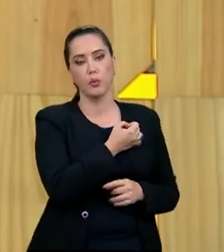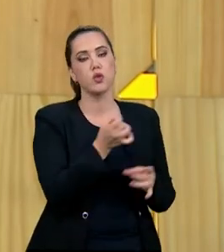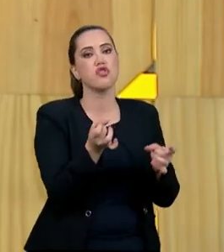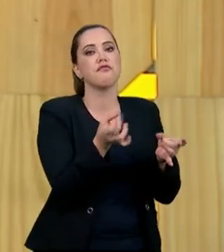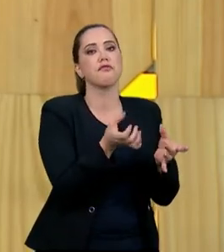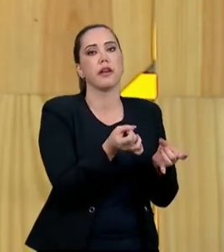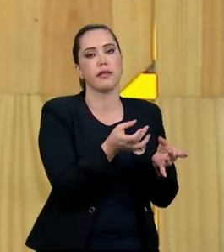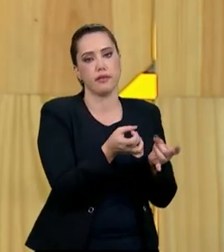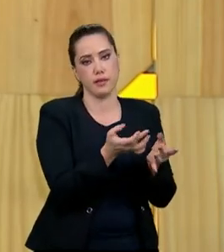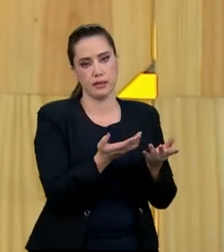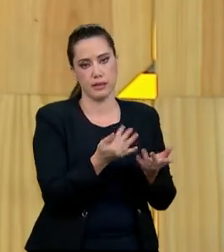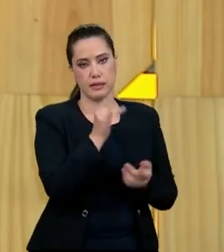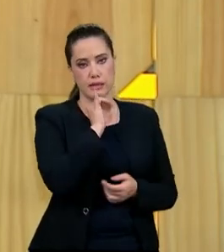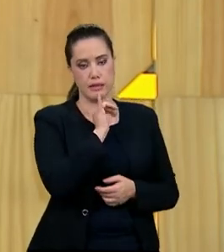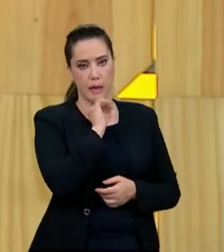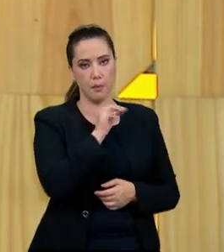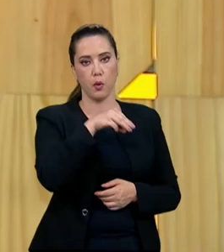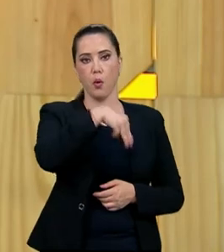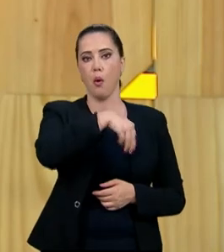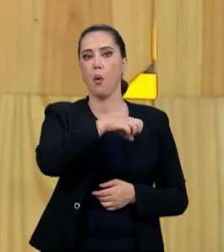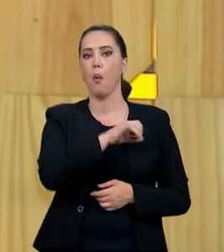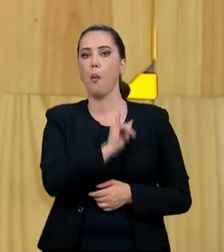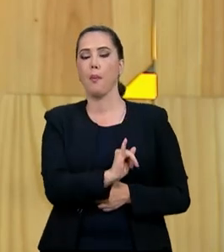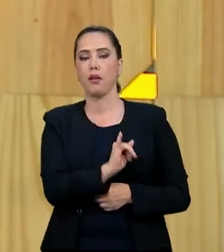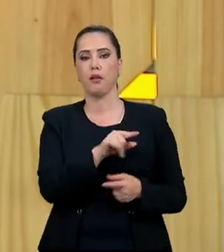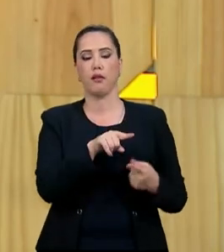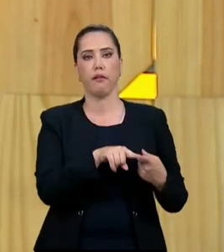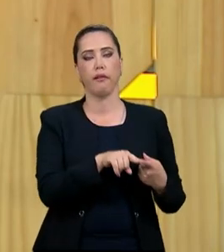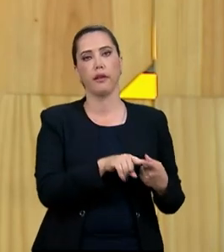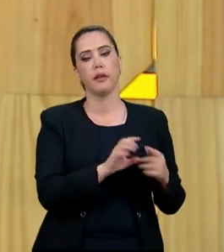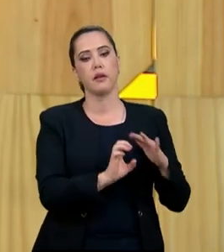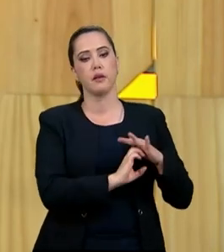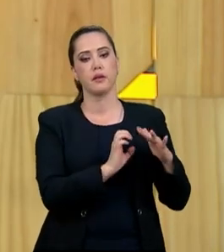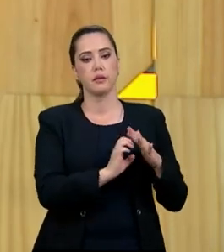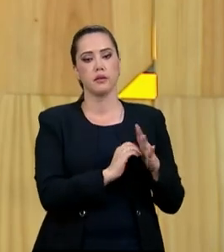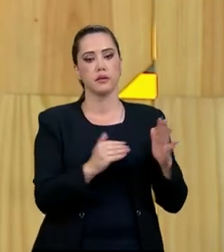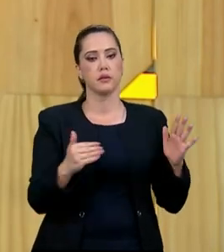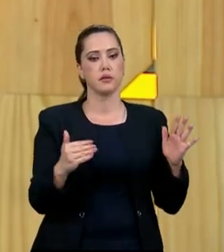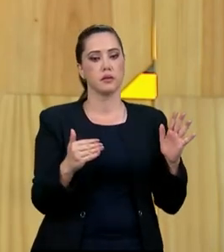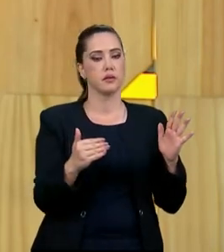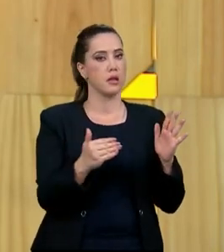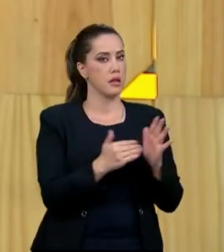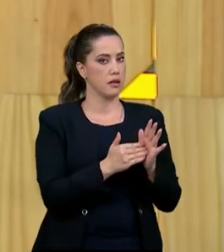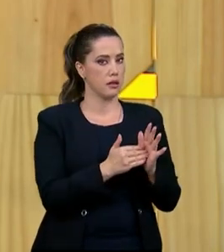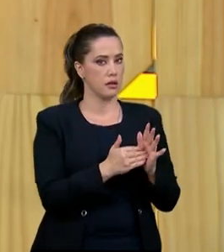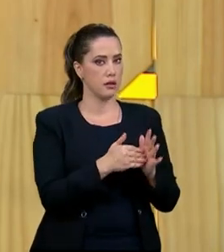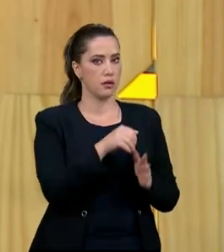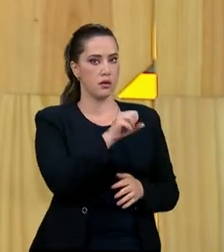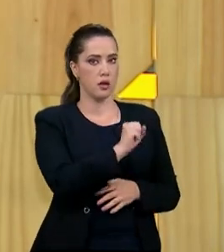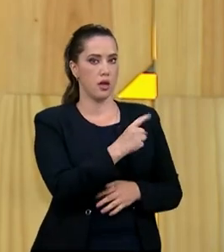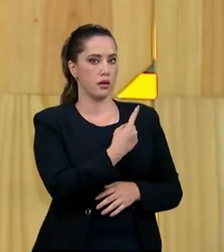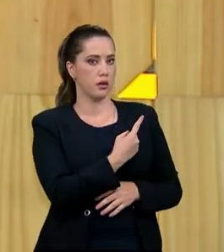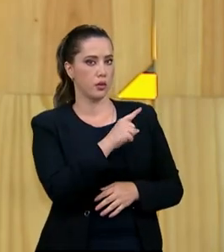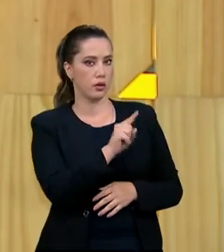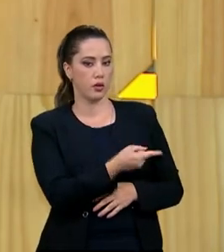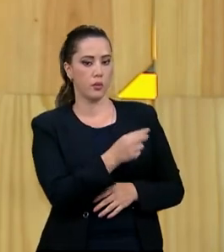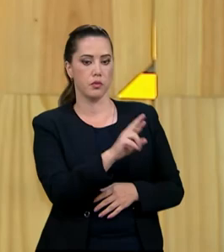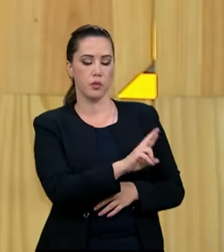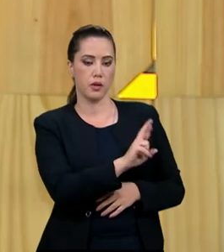de empresa. No caso do MEI, a gente está falando de empresas que vão até faturamento anual de até 81 mil